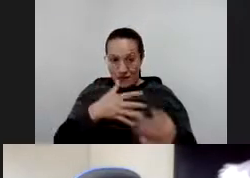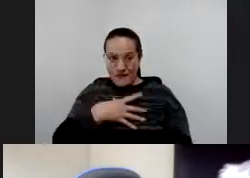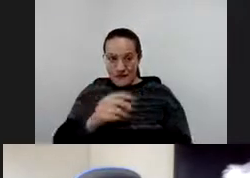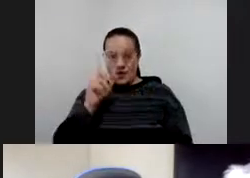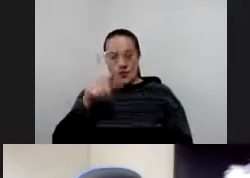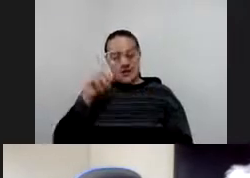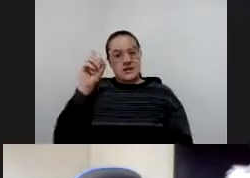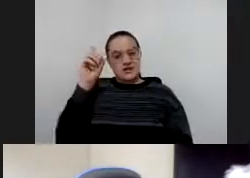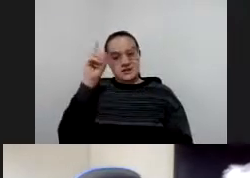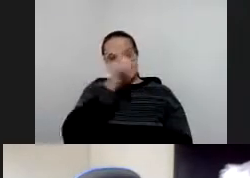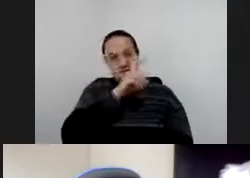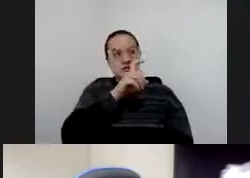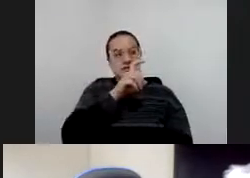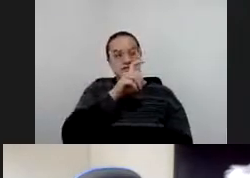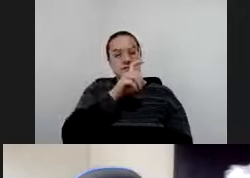Vocês